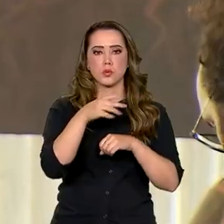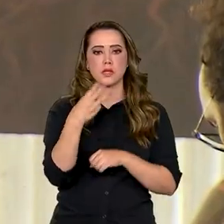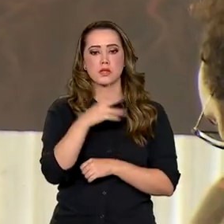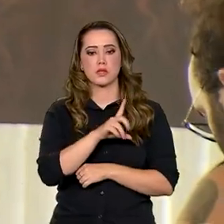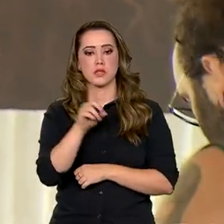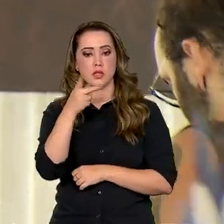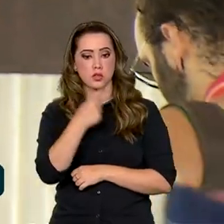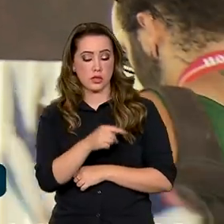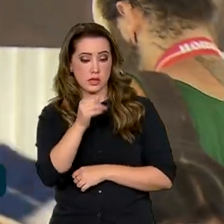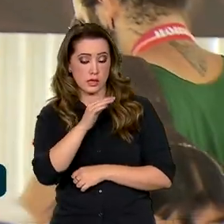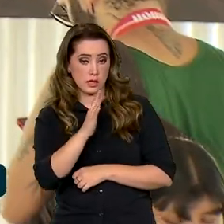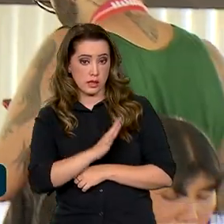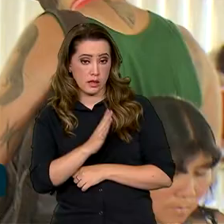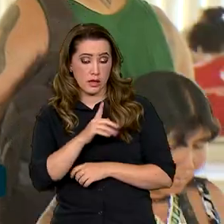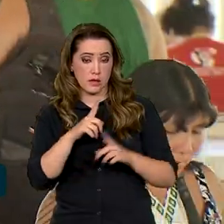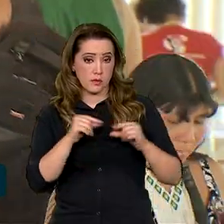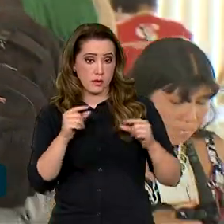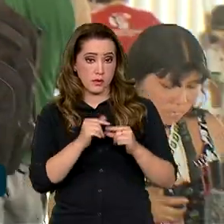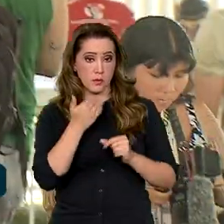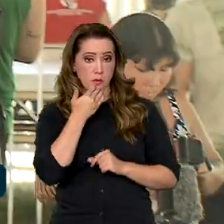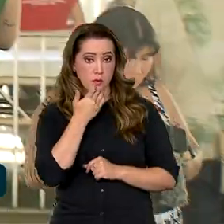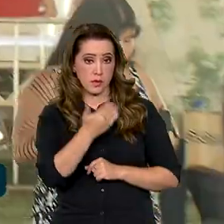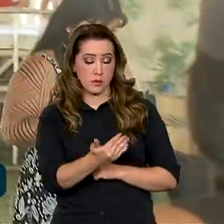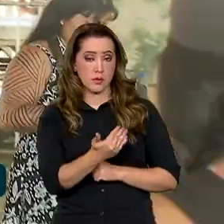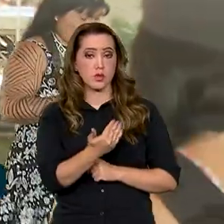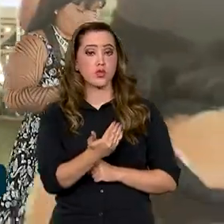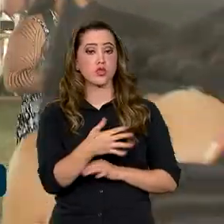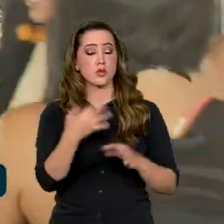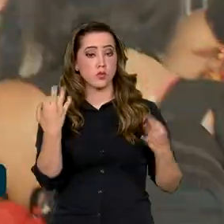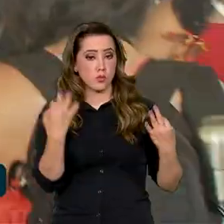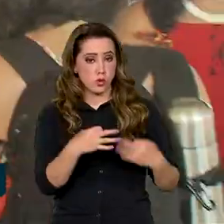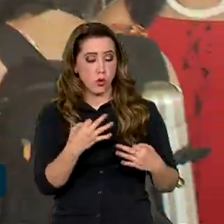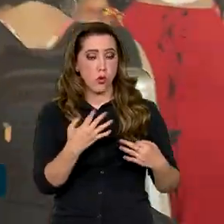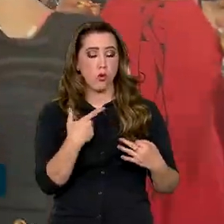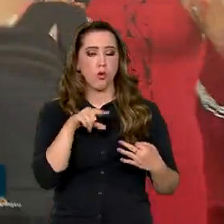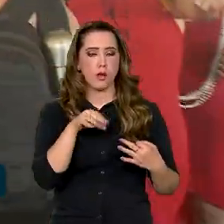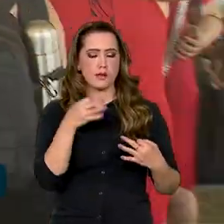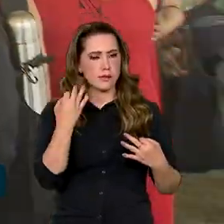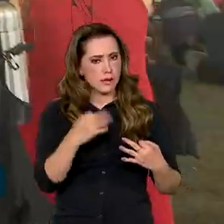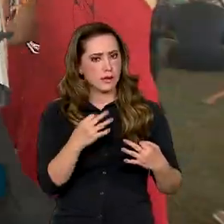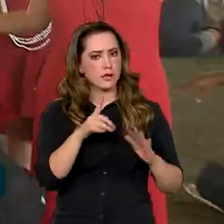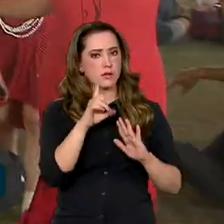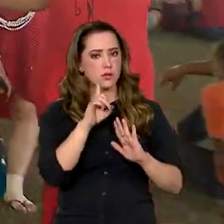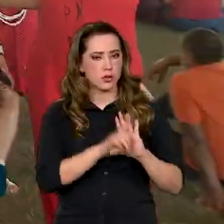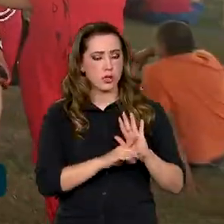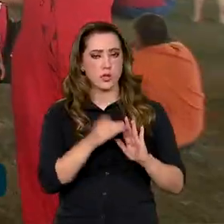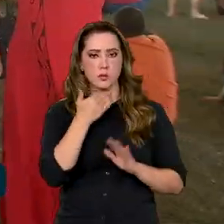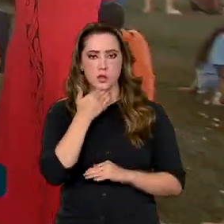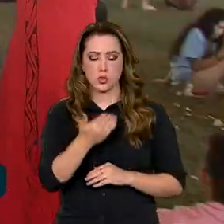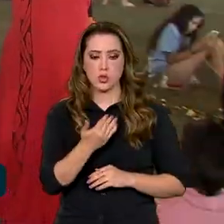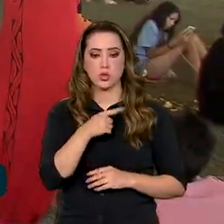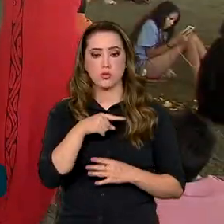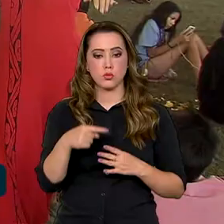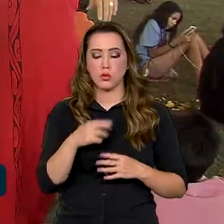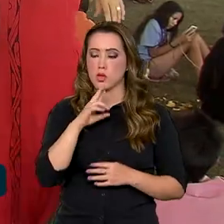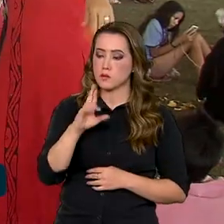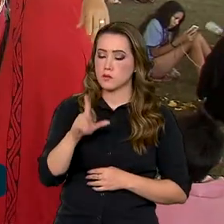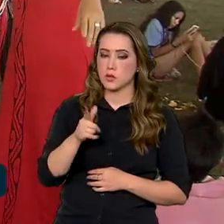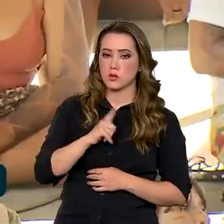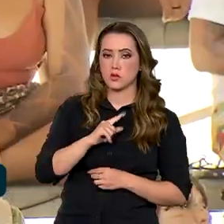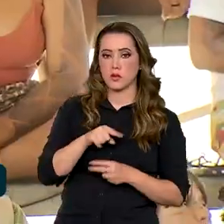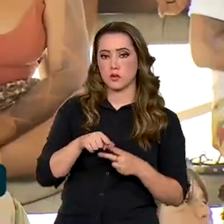capital federal para reivindicar a efetivação de direitos. E parte das reivindicações foi atendida